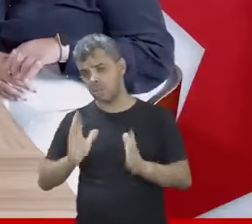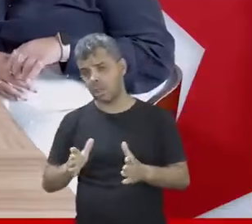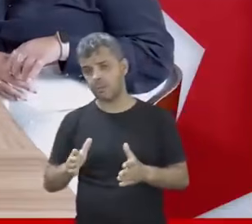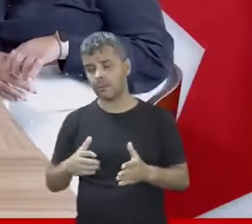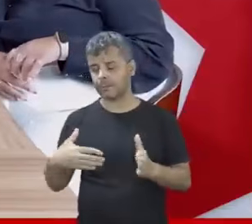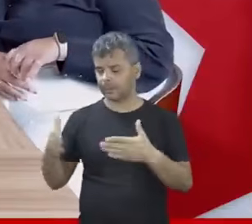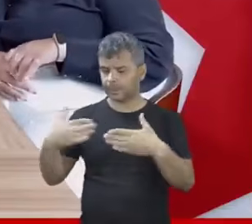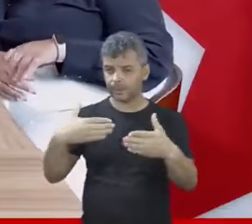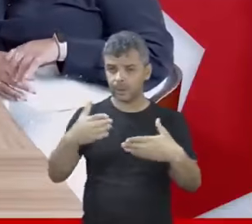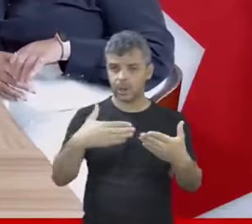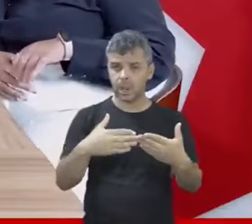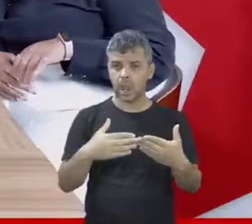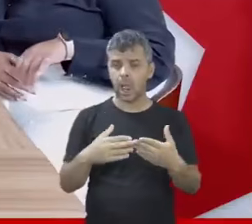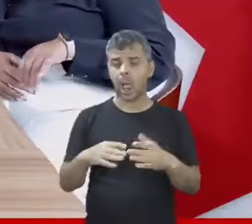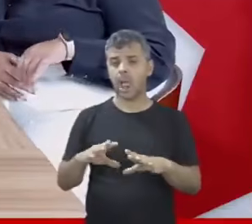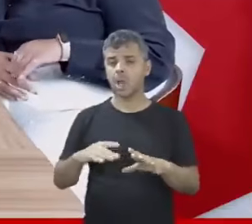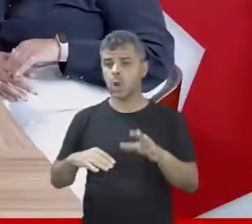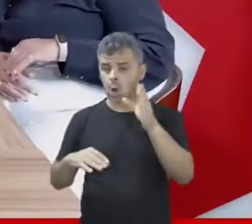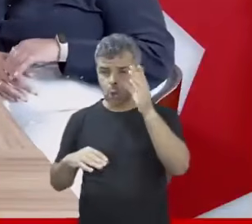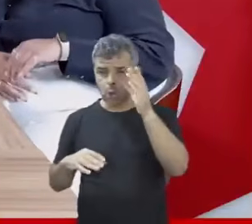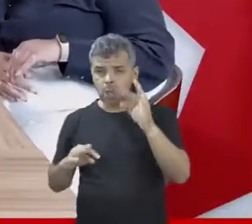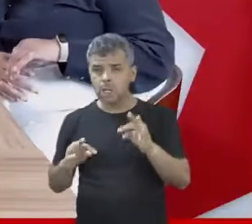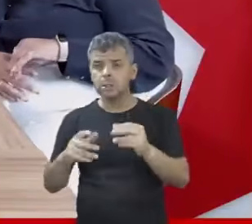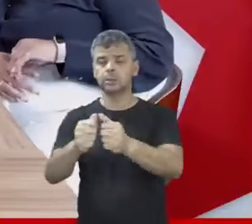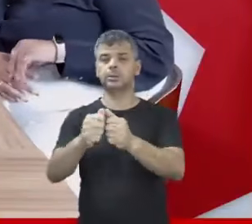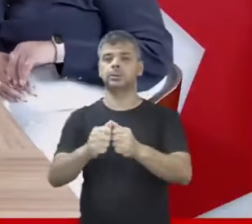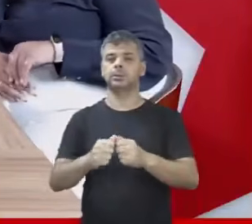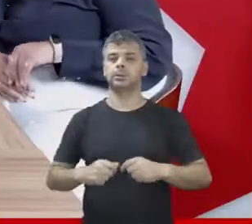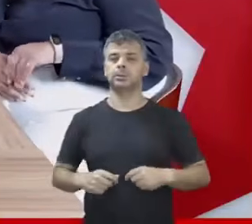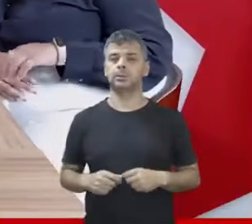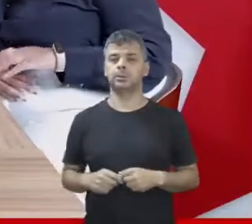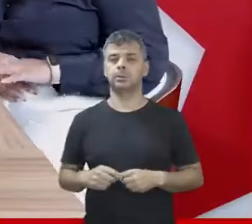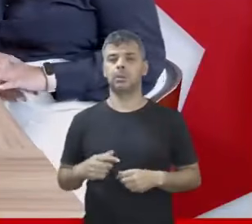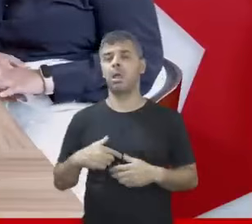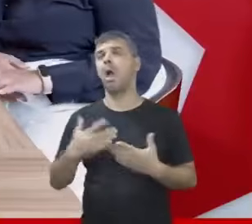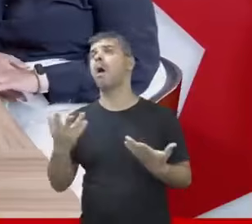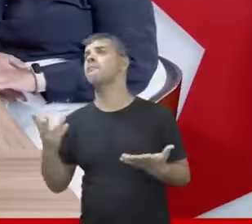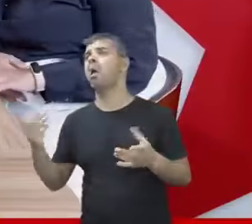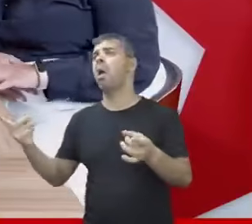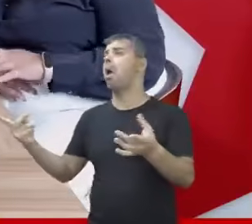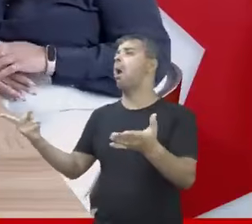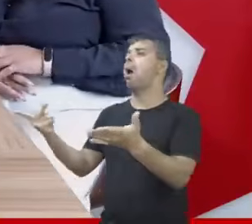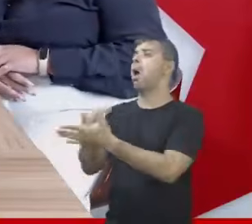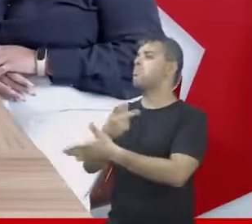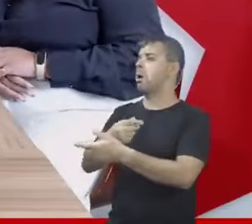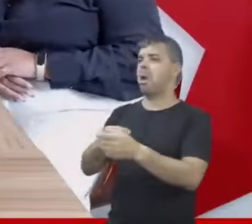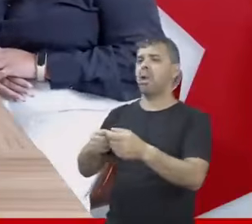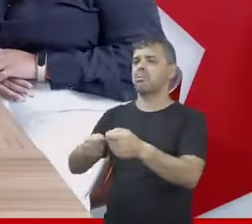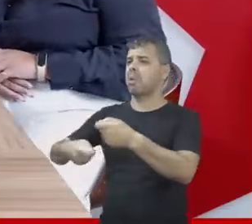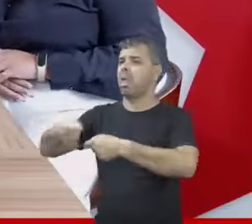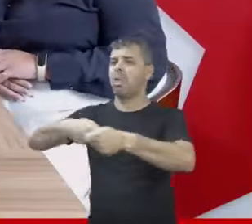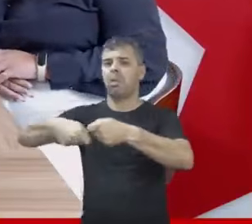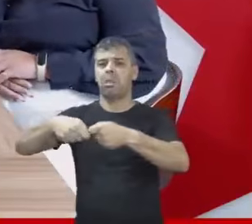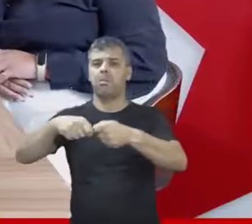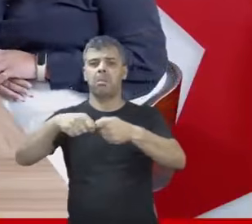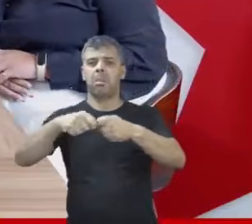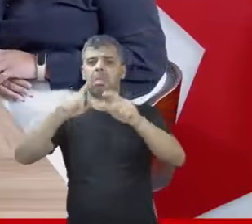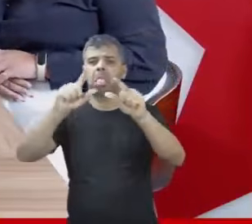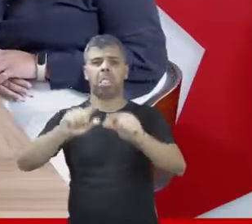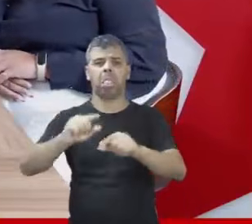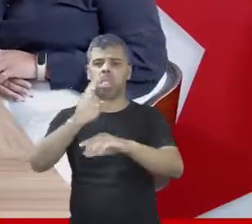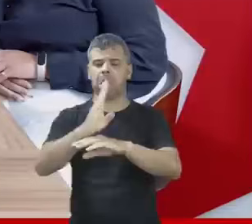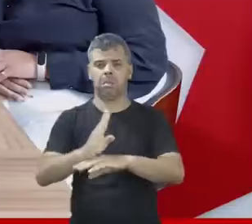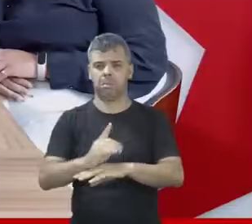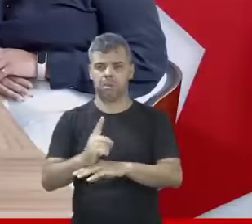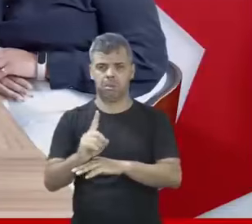nossa conversa, as curiosidades deixam muito claro que vai acabar com a economia do país, acabar com a